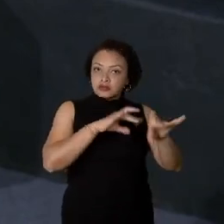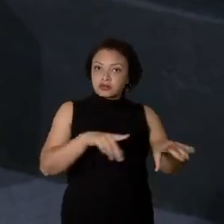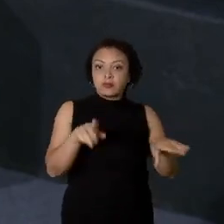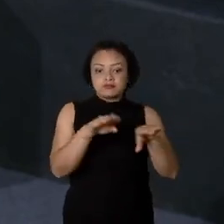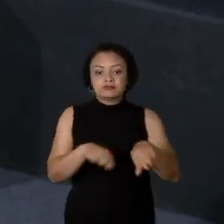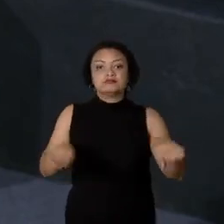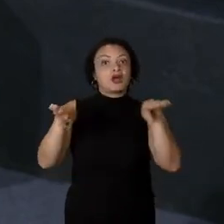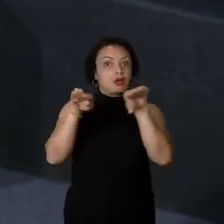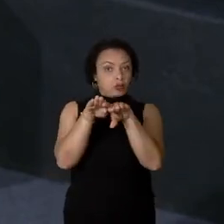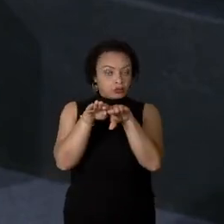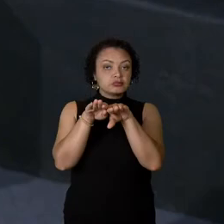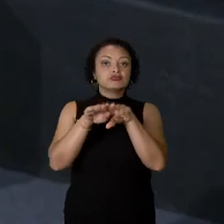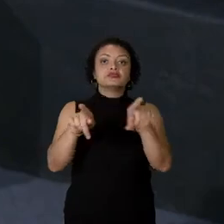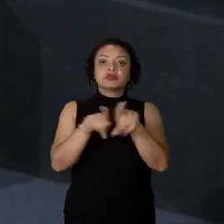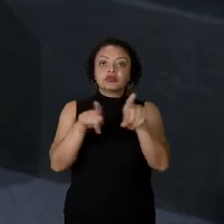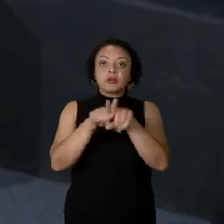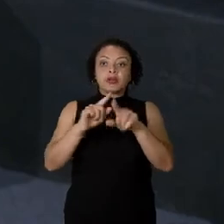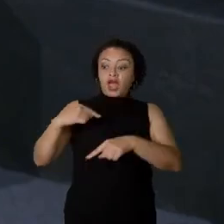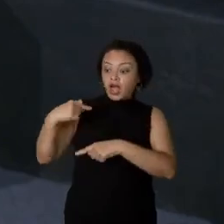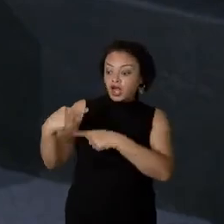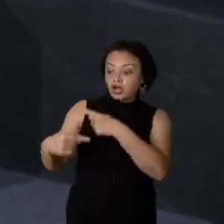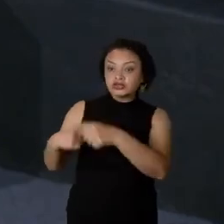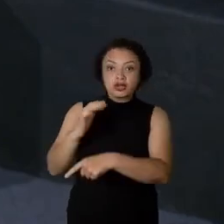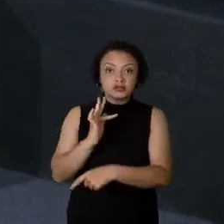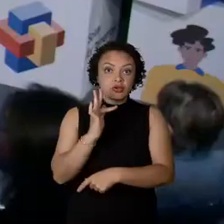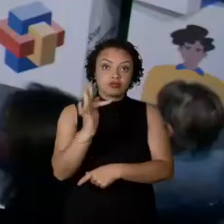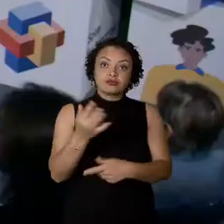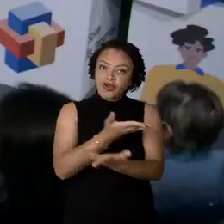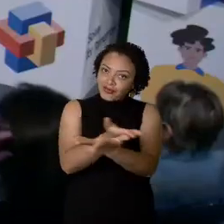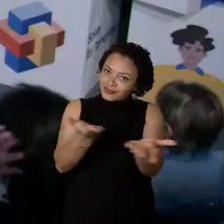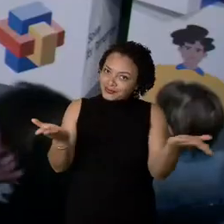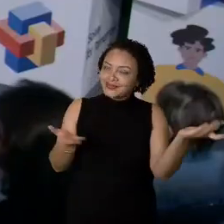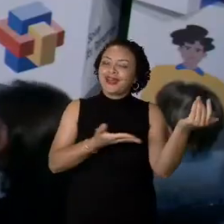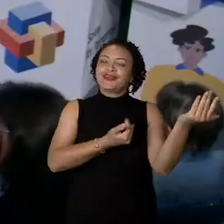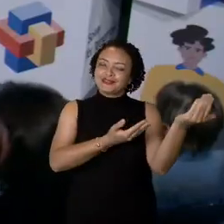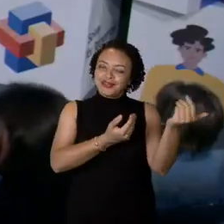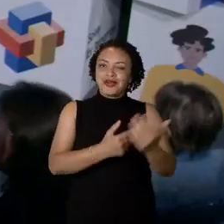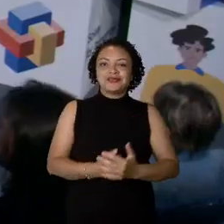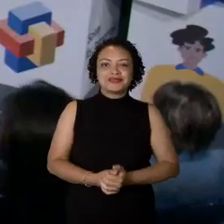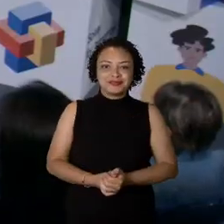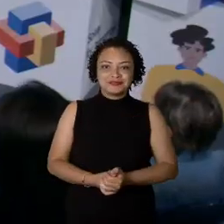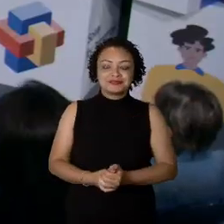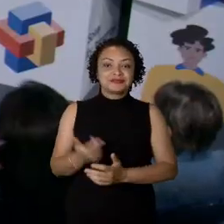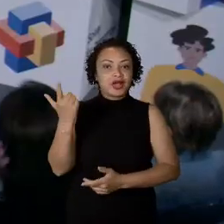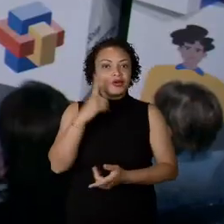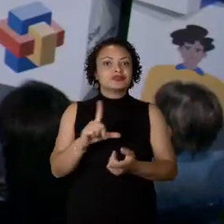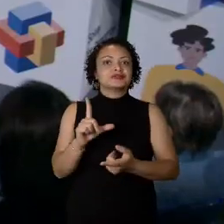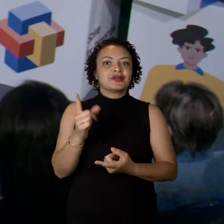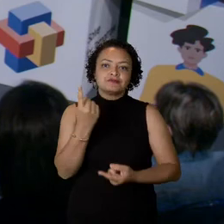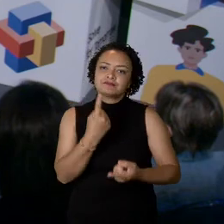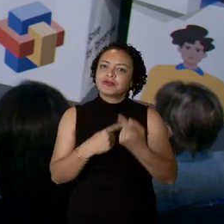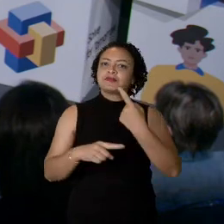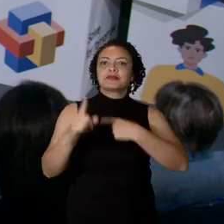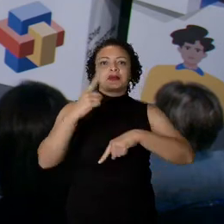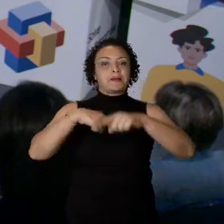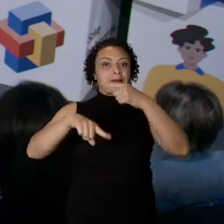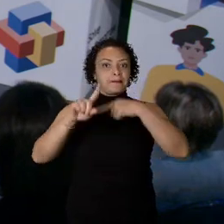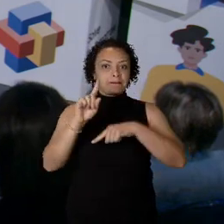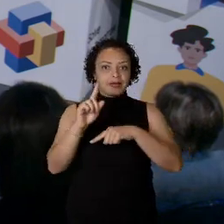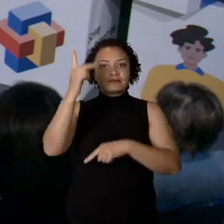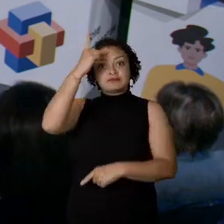equidade, encoraja as futuras gerações, que são vocês, jovens, alcançar seu máximo potencial e